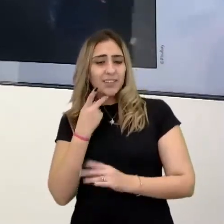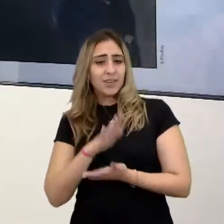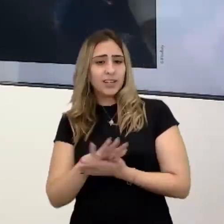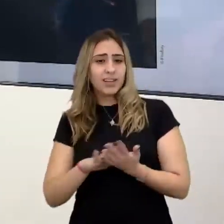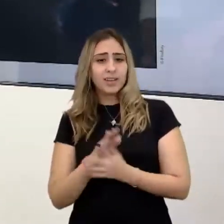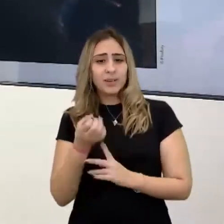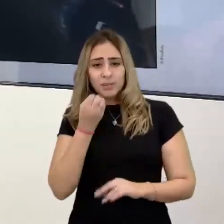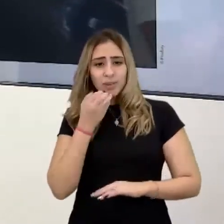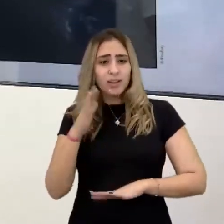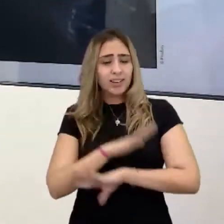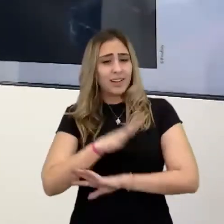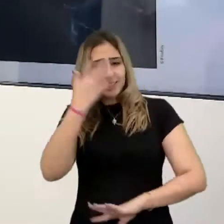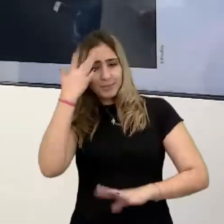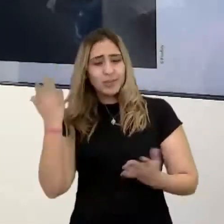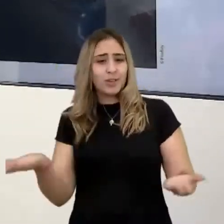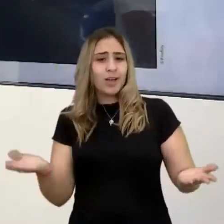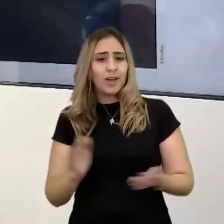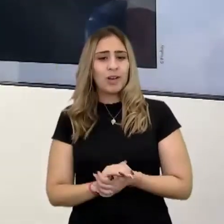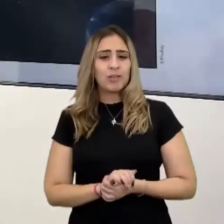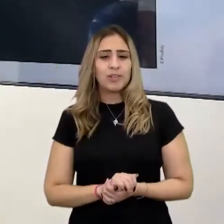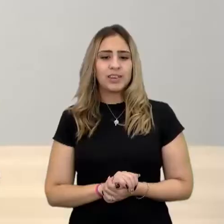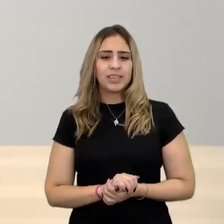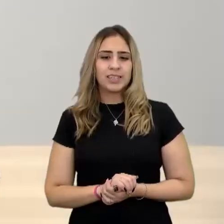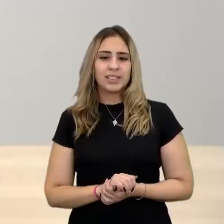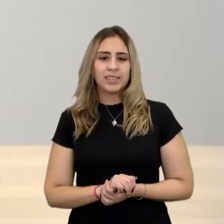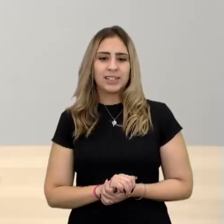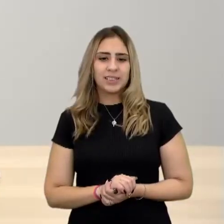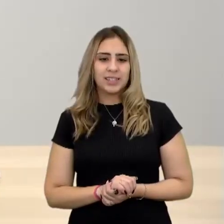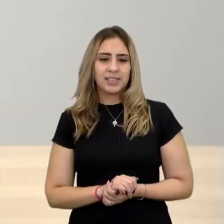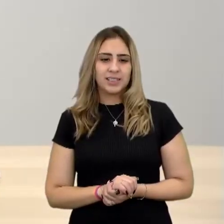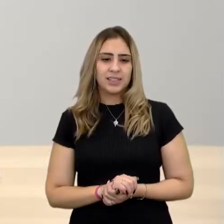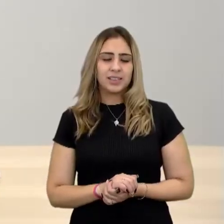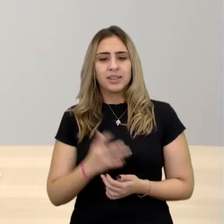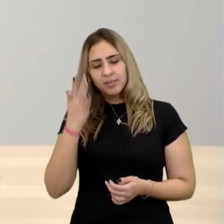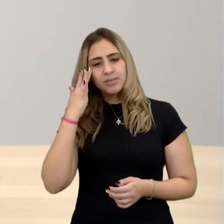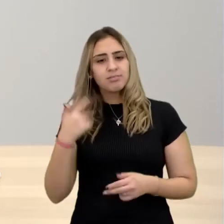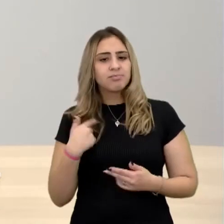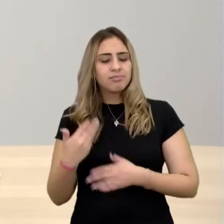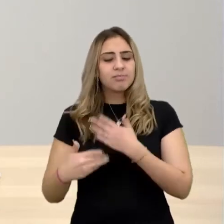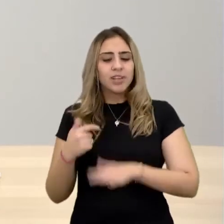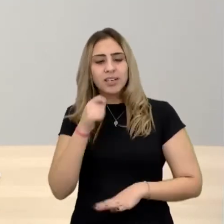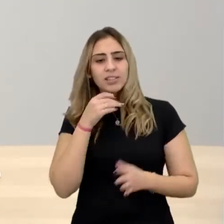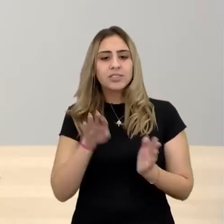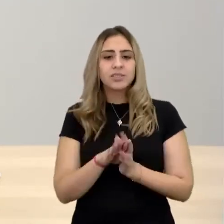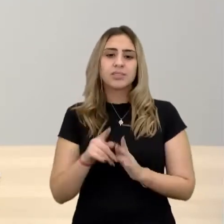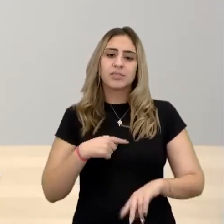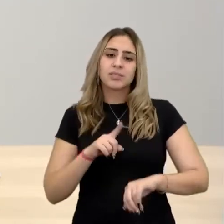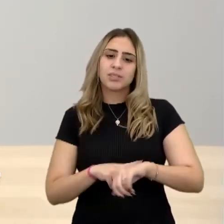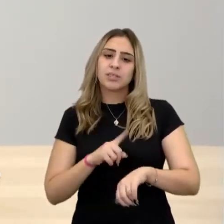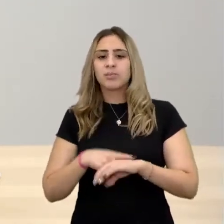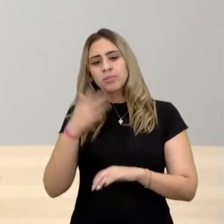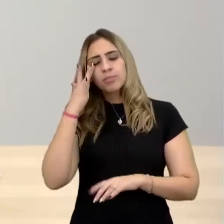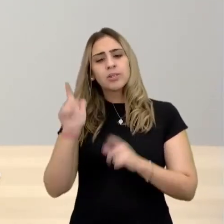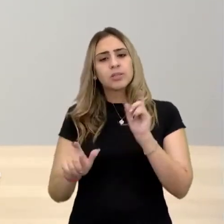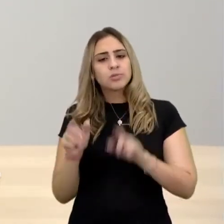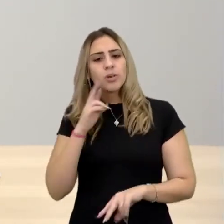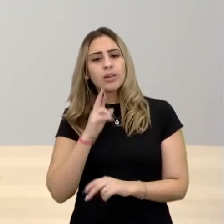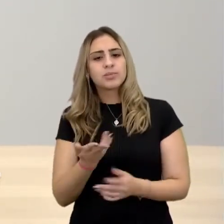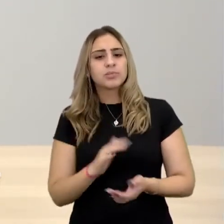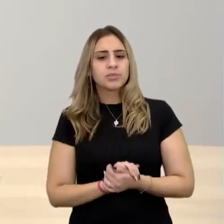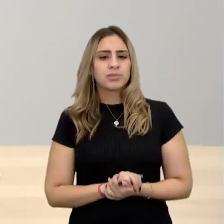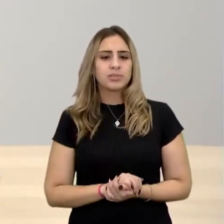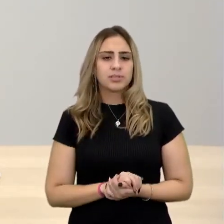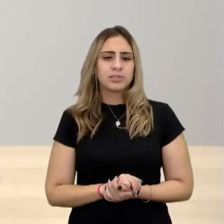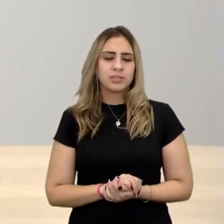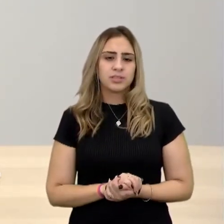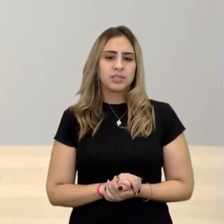Não é. Boa tarde, pessoal. Sei, o pessoal ainda tá interagindo ainda, né? O pessoal Ele tá gosta. chegando, Giba. Tem que dar um Isso, tempo ainda dá um pro tempinho, pessoal. Né? A interação tá de boa com a gente